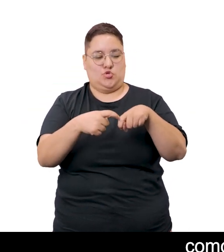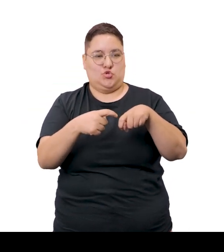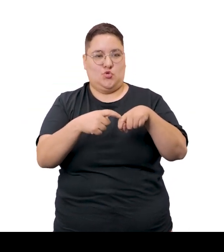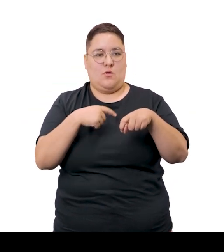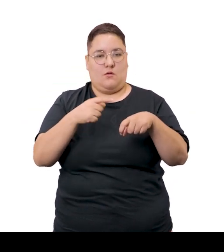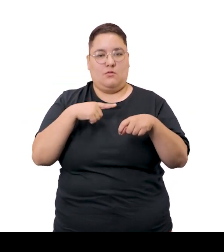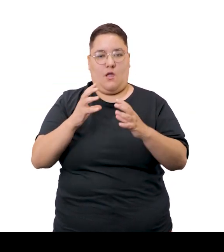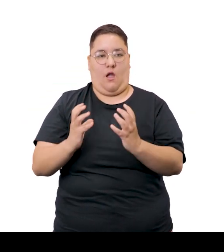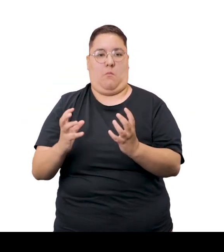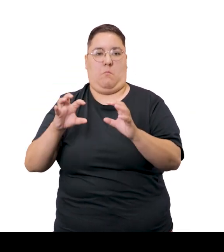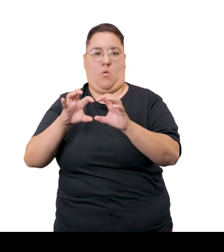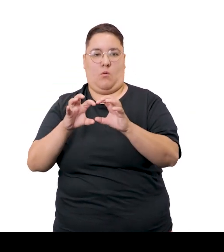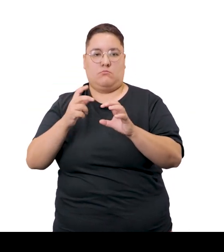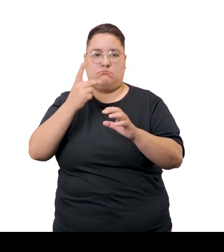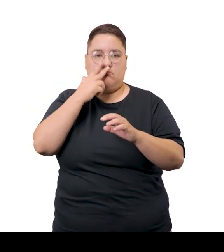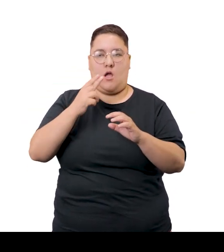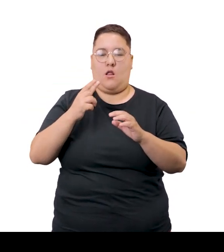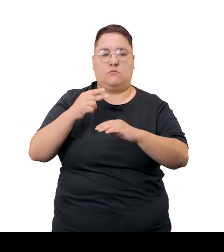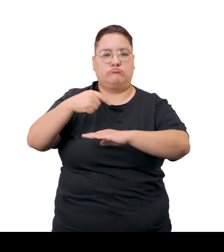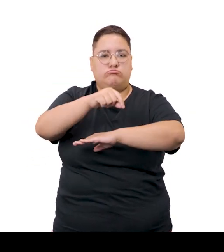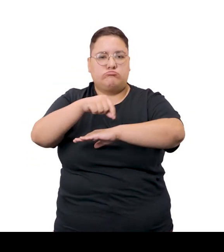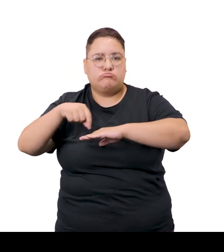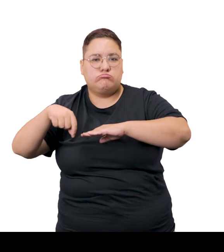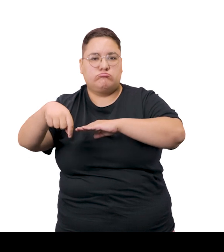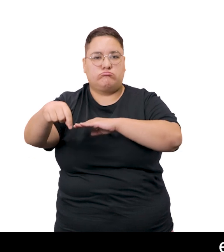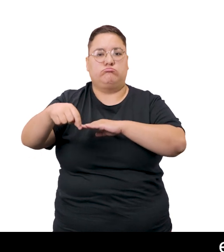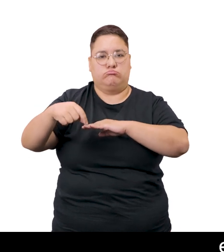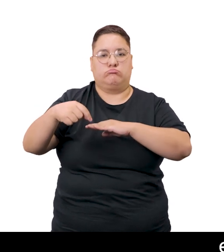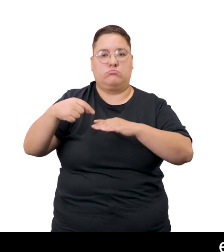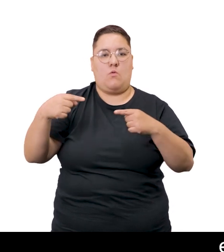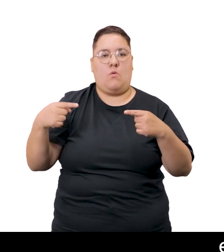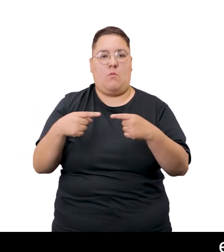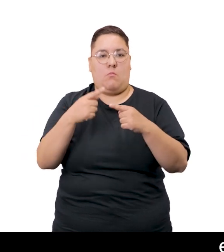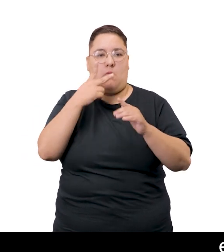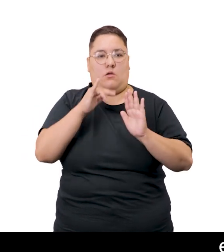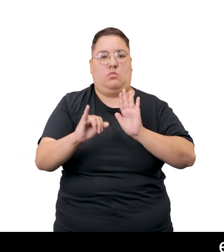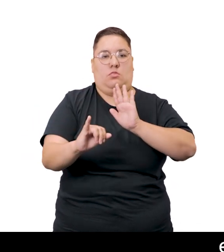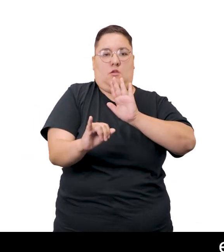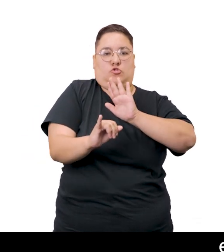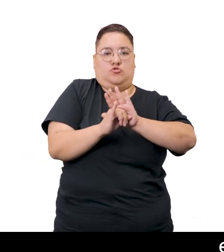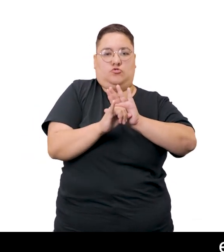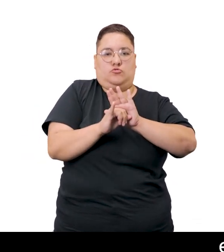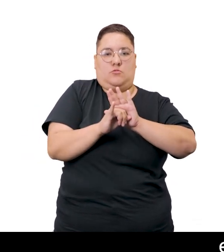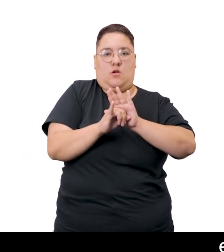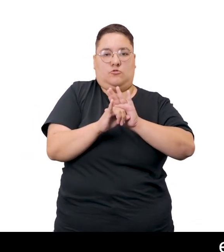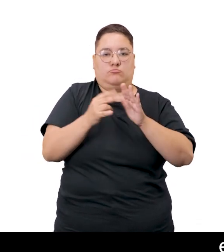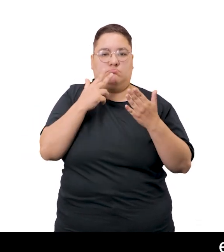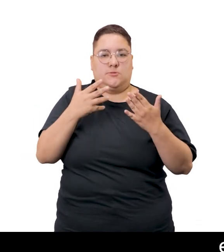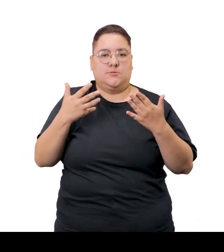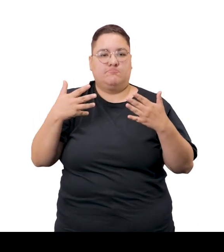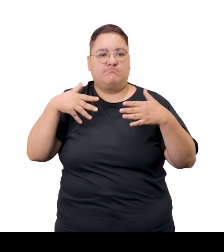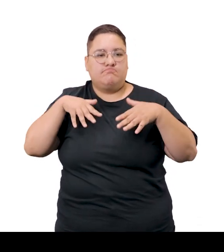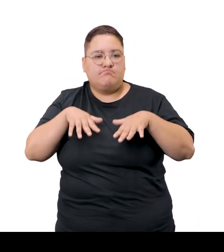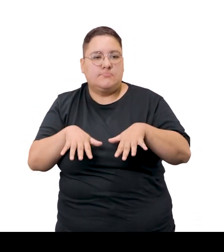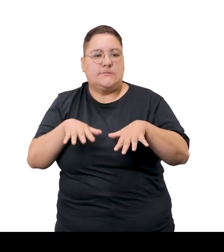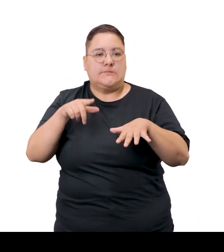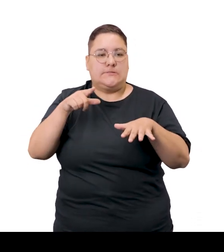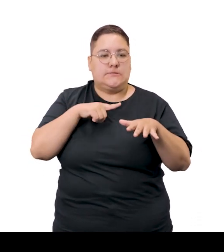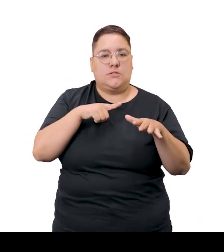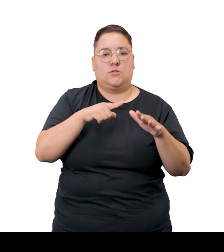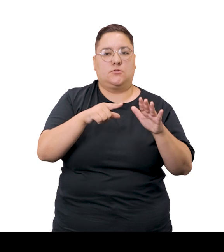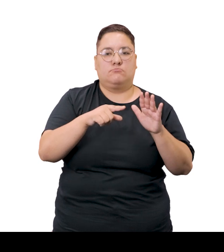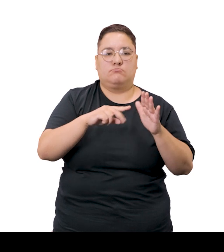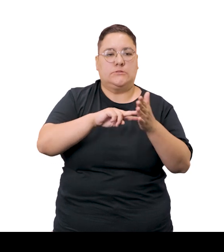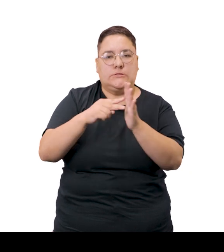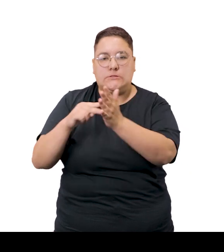joelhos, destacando o corpo como uma forma de arquitetura e como a base para a construção de uma identidade, mesmo que imersa